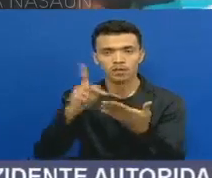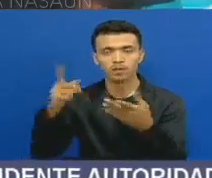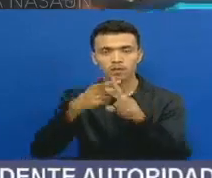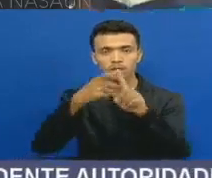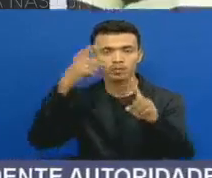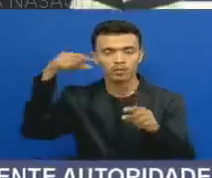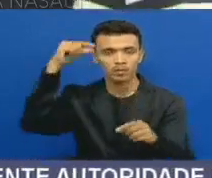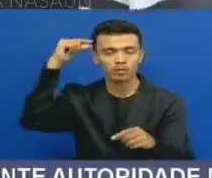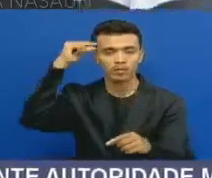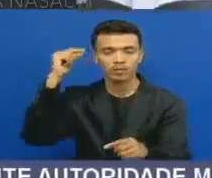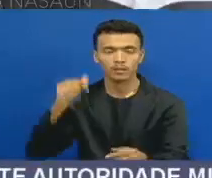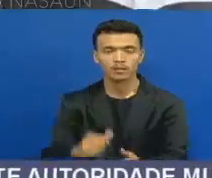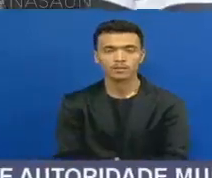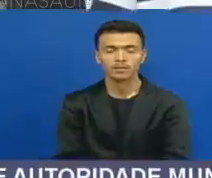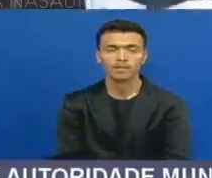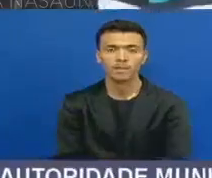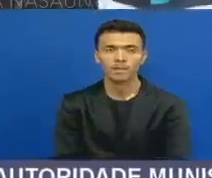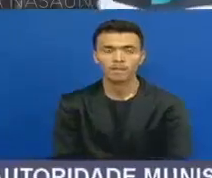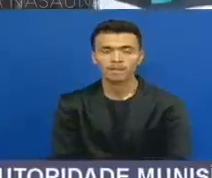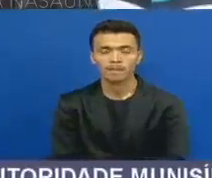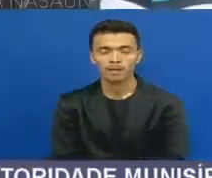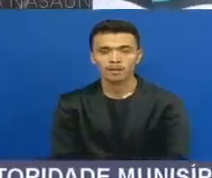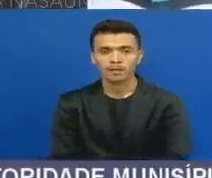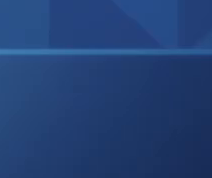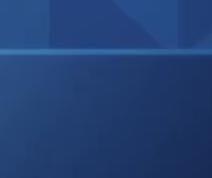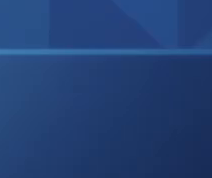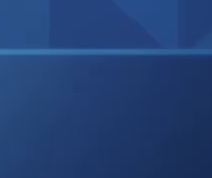governo. Husi município Aileu Tomé Fernandes, Baer Teteli.